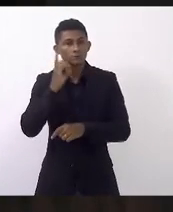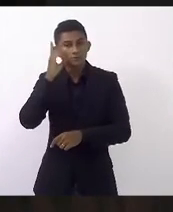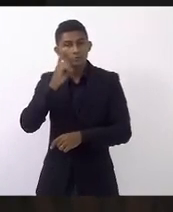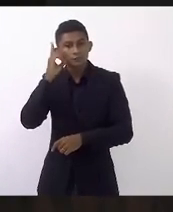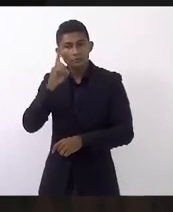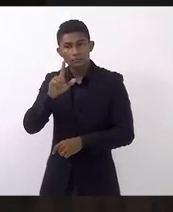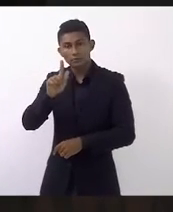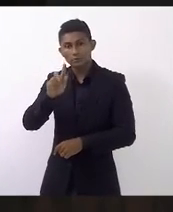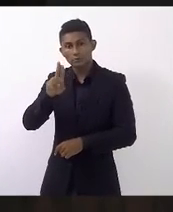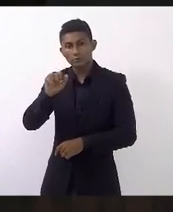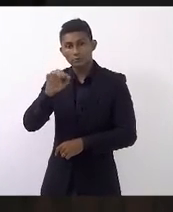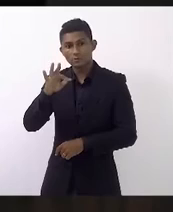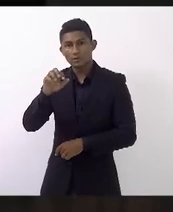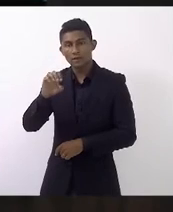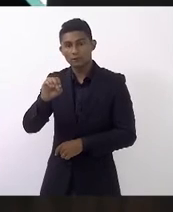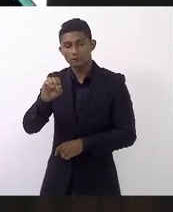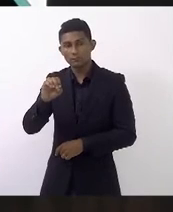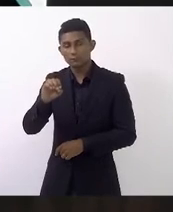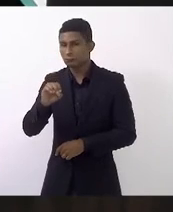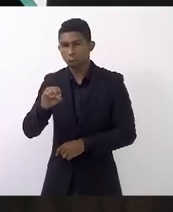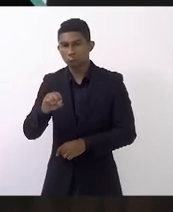Deputado André Correia.